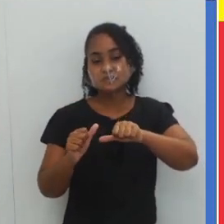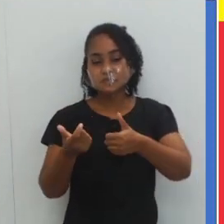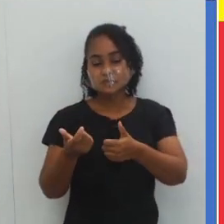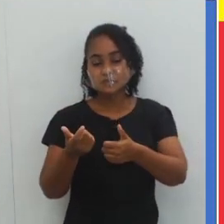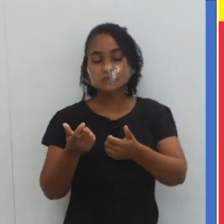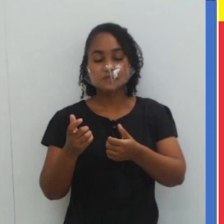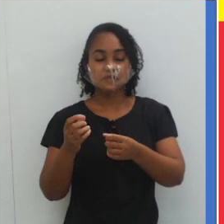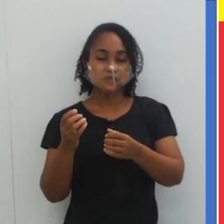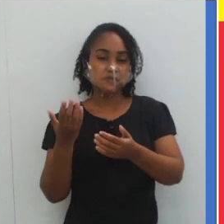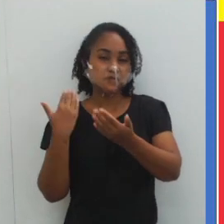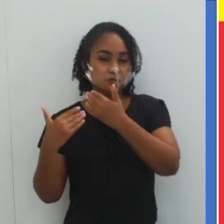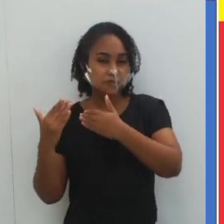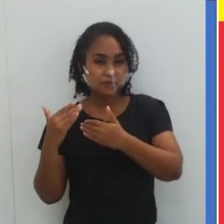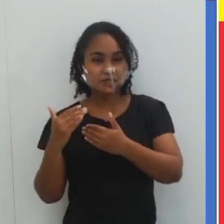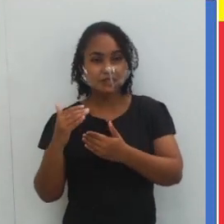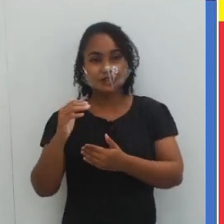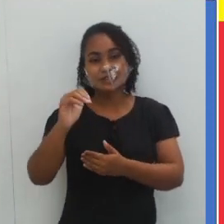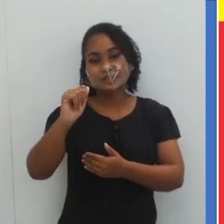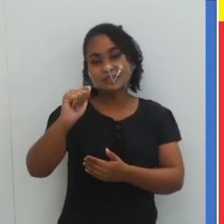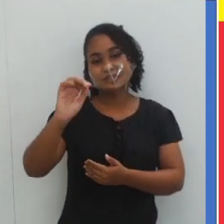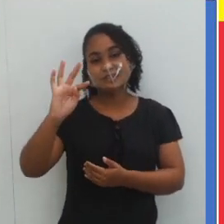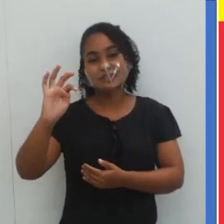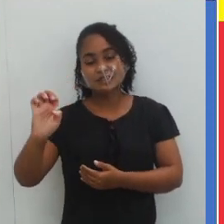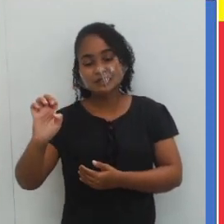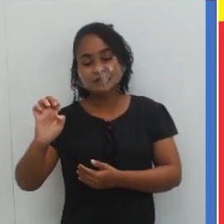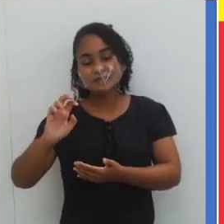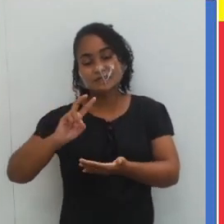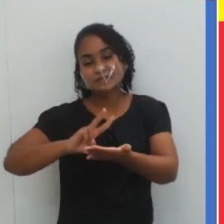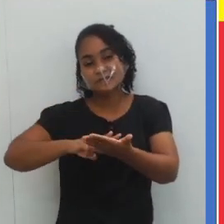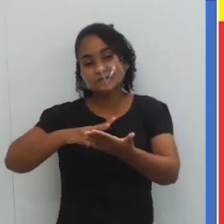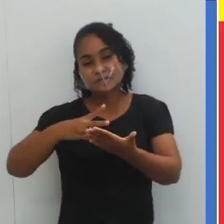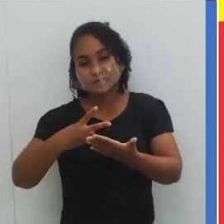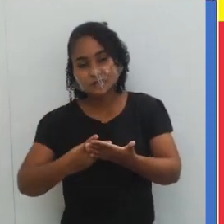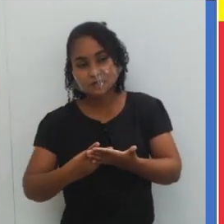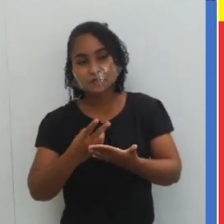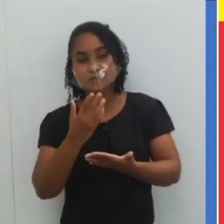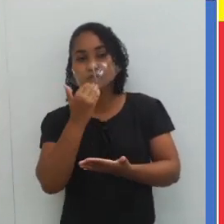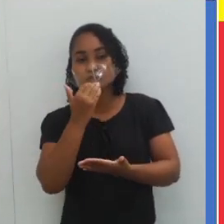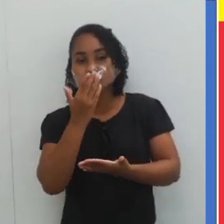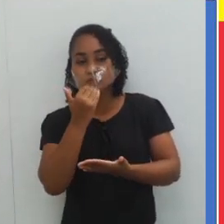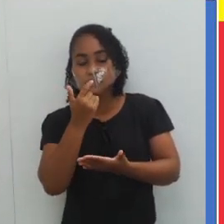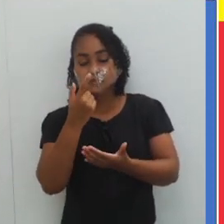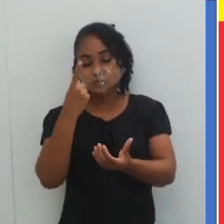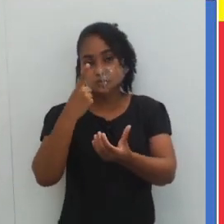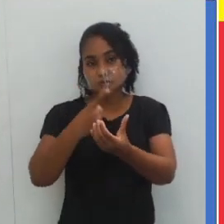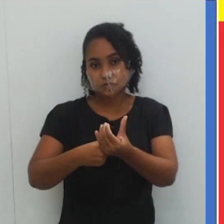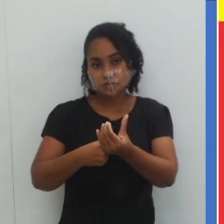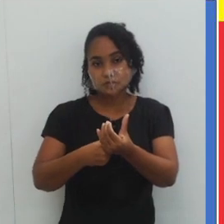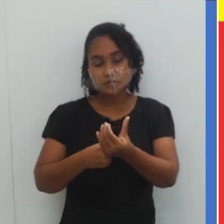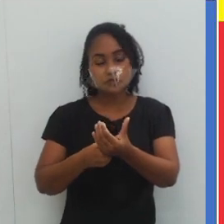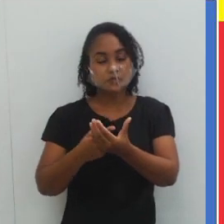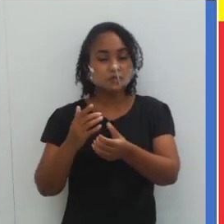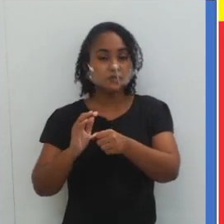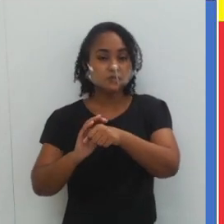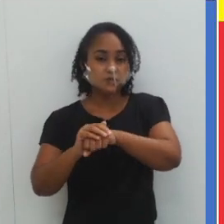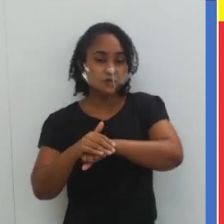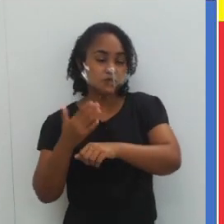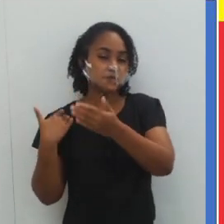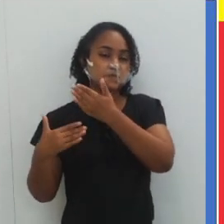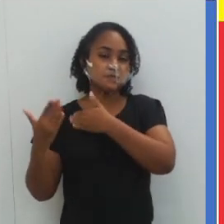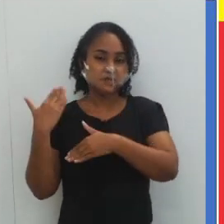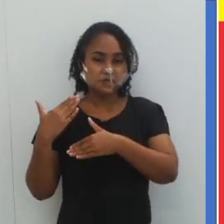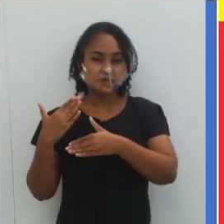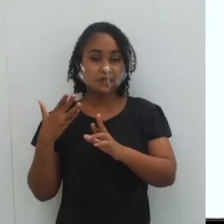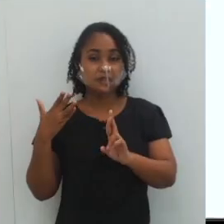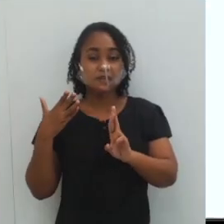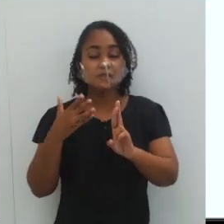se transforma aí no passado em ate. A tradução da sentença é eu comi hot dog na noite